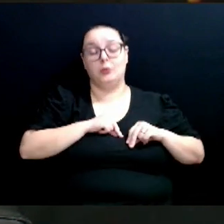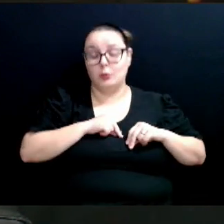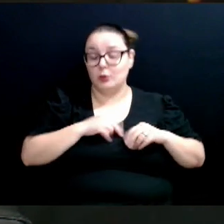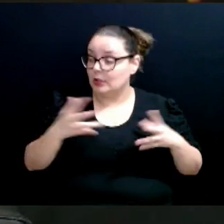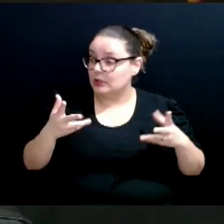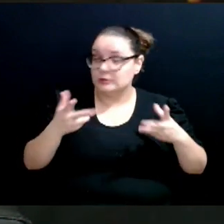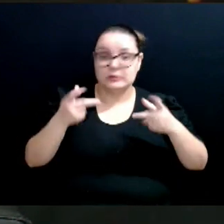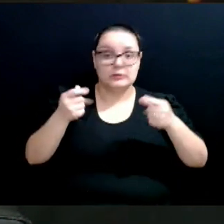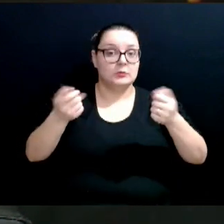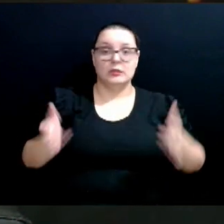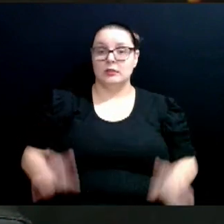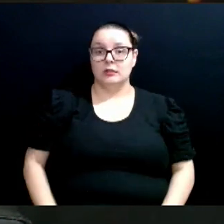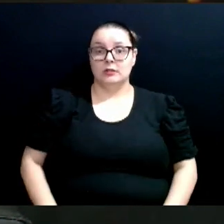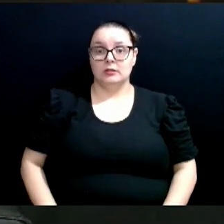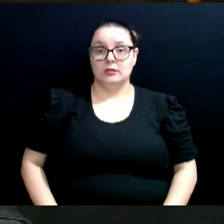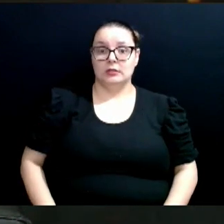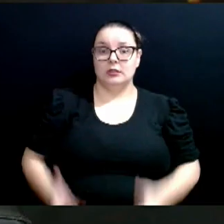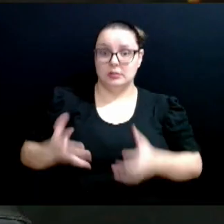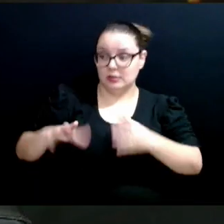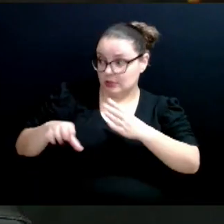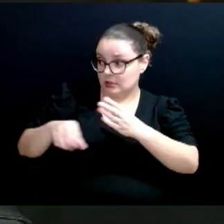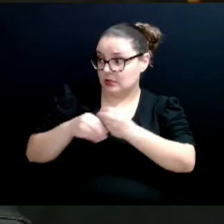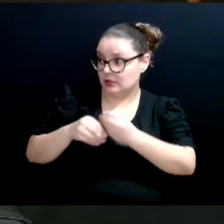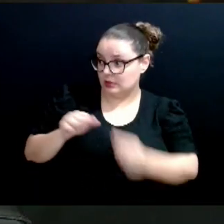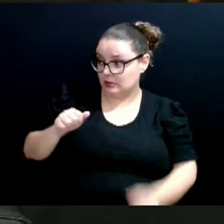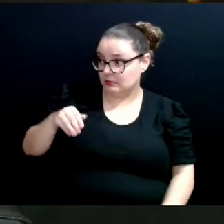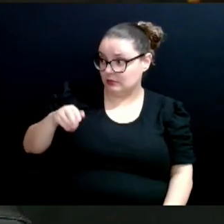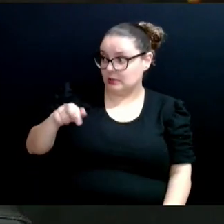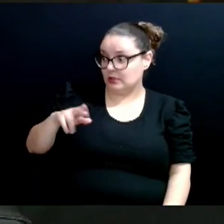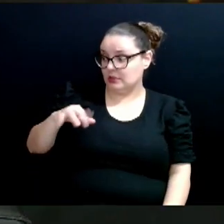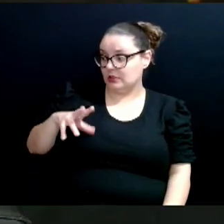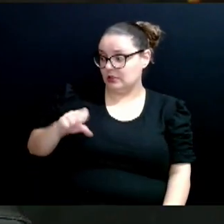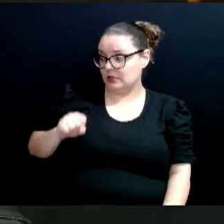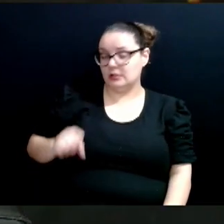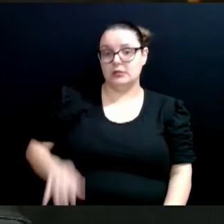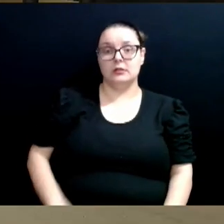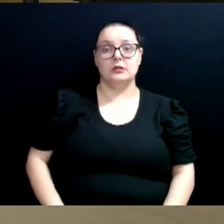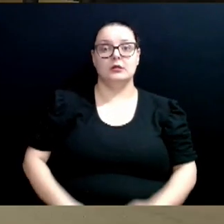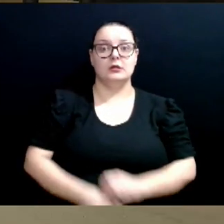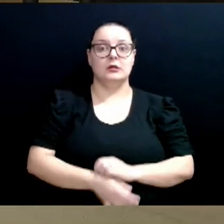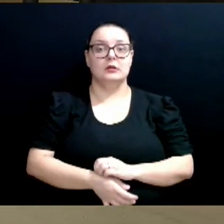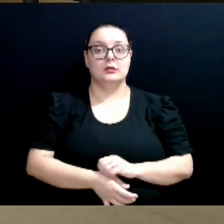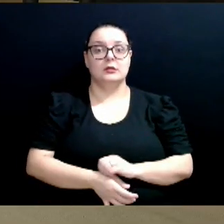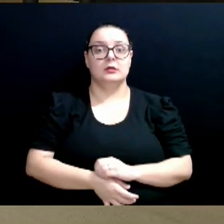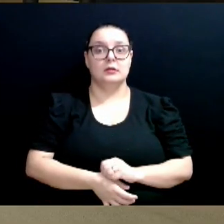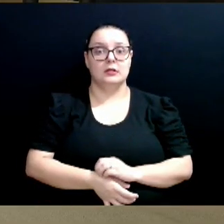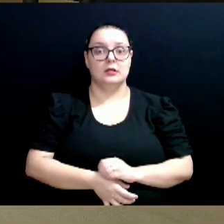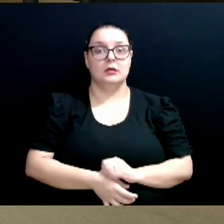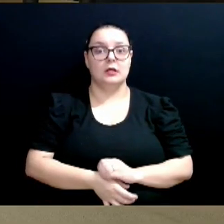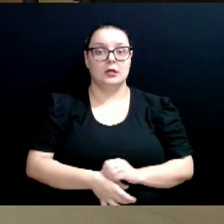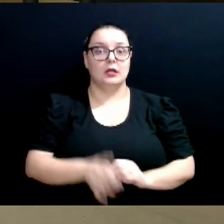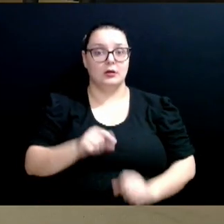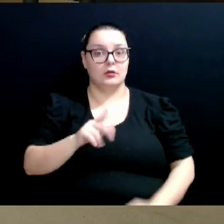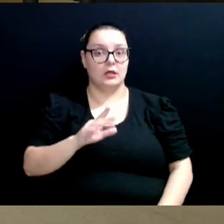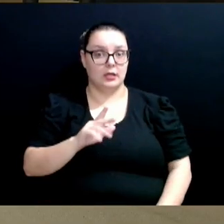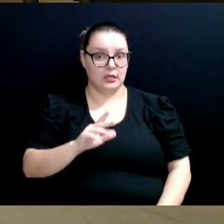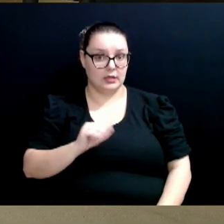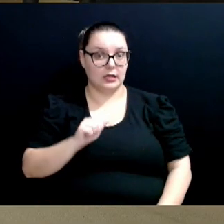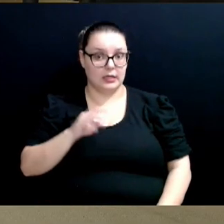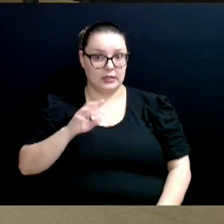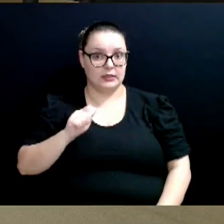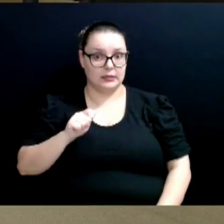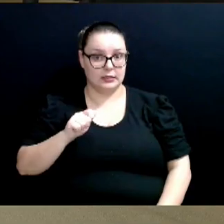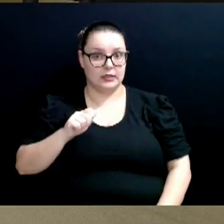Você quer pontuar, completar, por favor? E nisso que a Catarine falou, eu acho que à medida que a gente vai construindo esse diálogo,